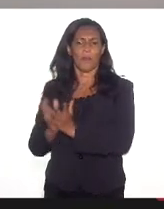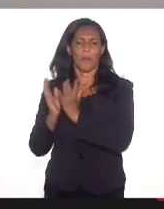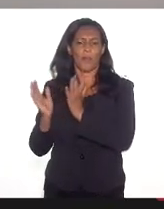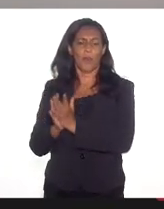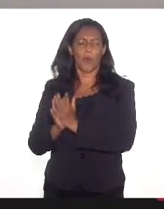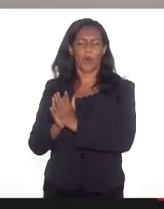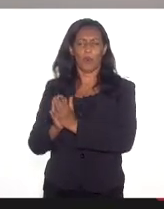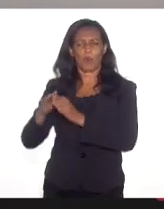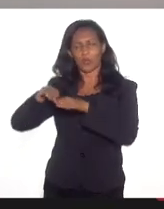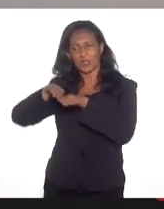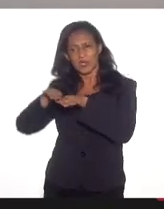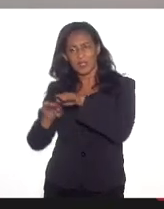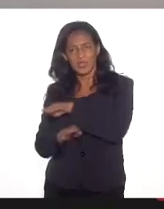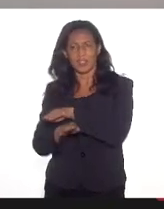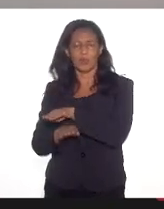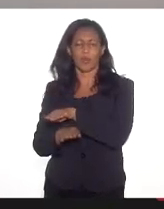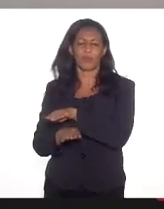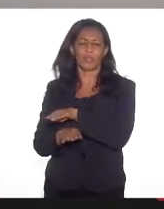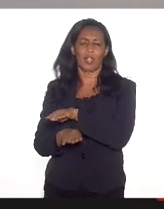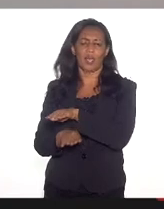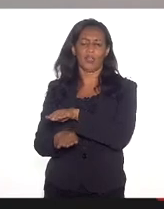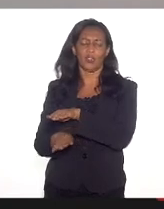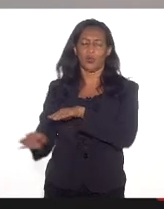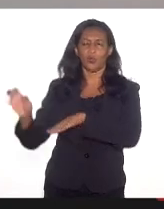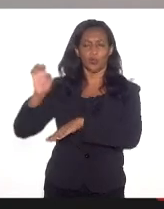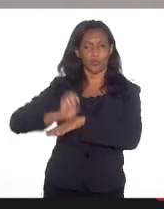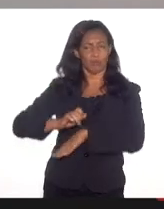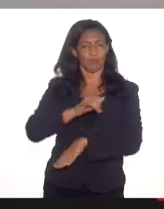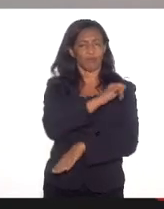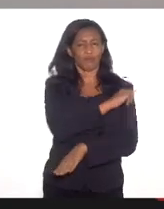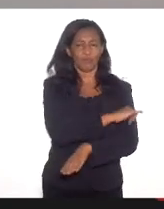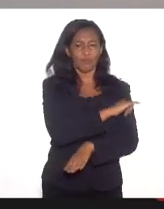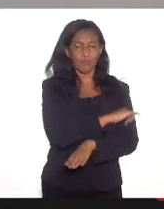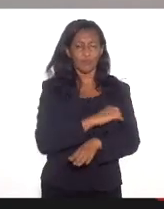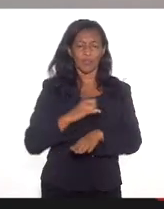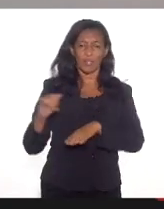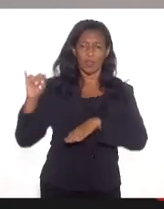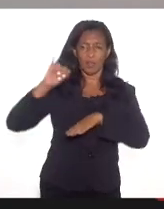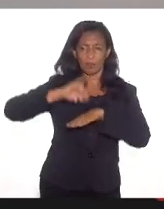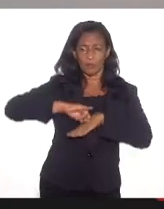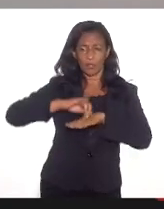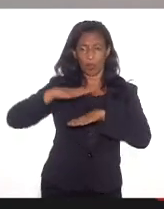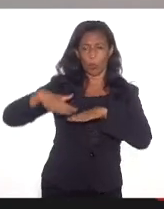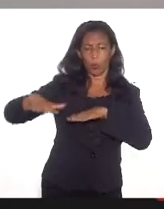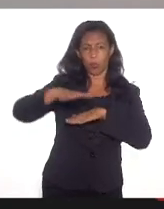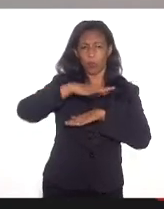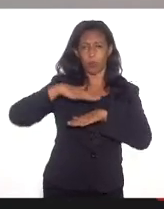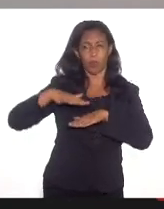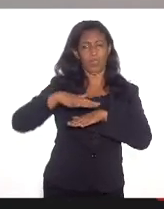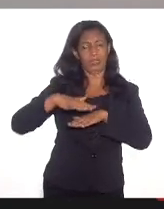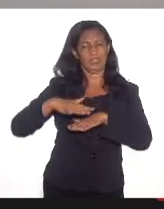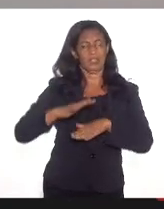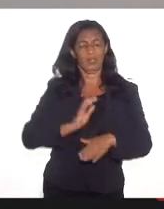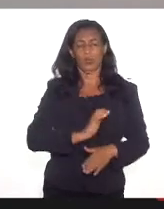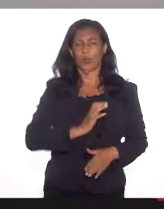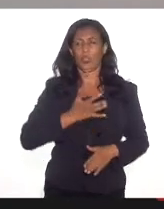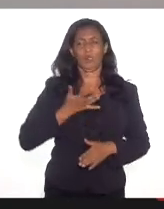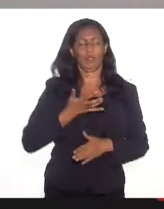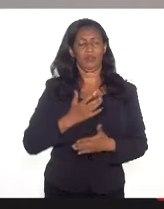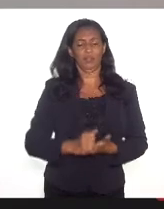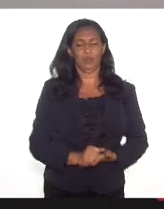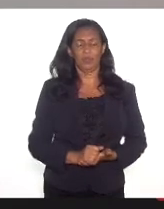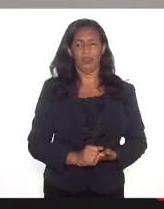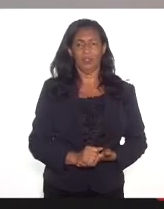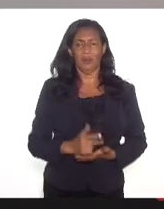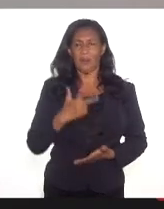problemáticos a desigualdade no estado do Rio de Janeiro e na região metropolitana da cidade de Janeiro ela é absurda realmente é uma coisa que é